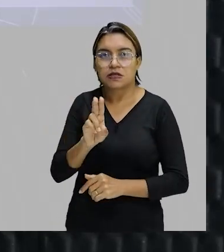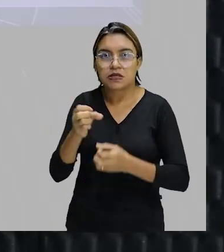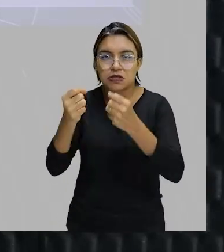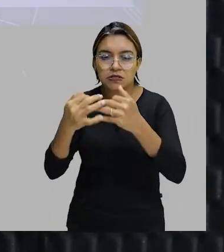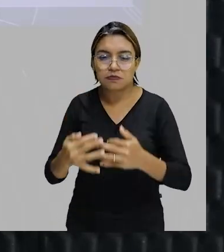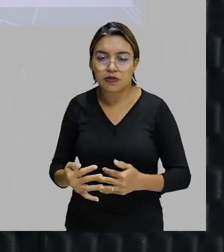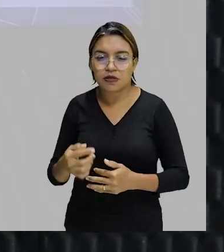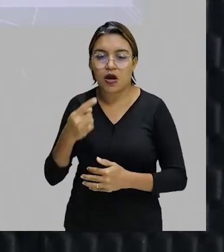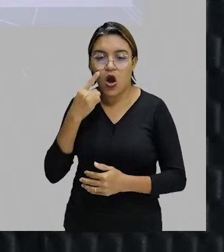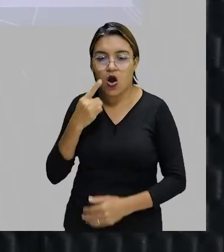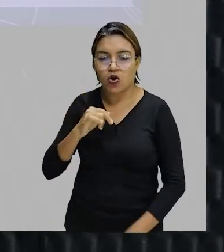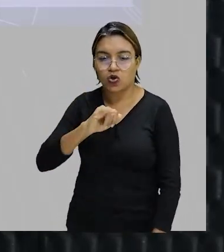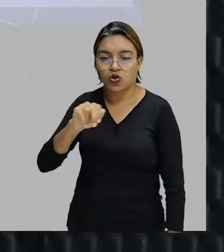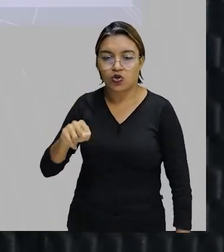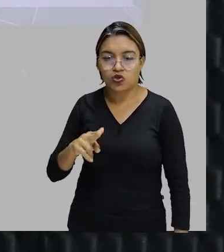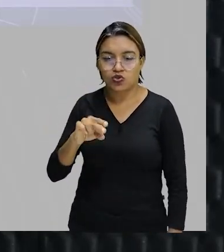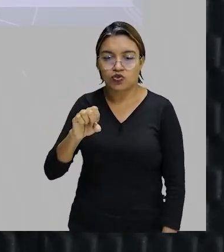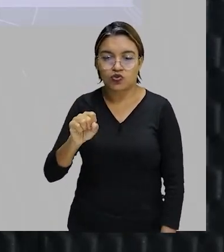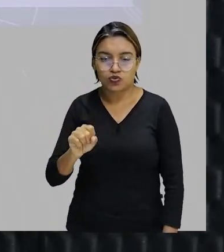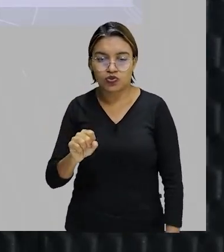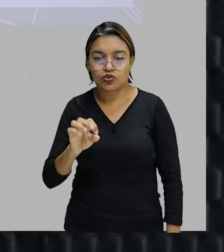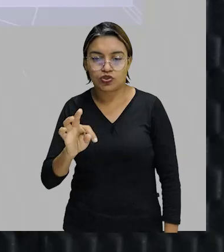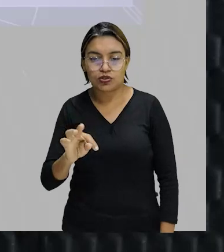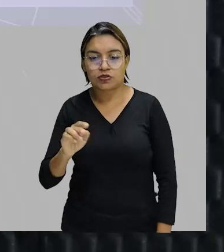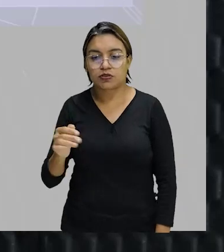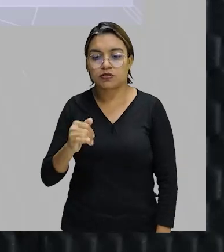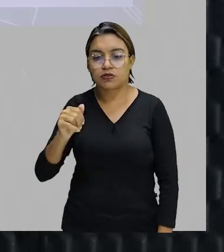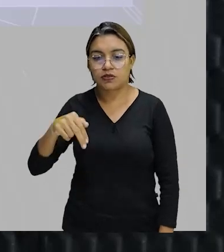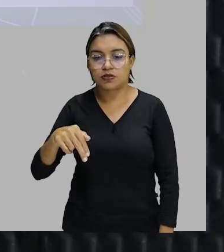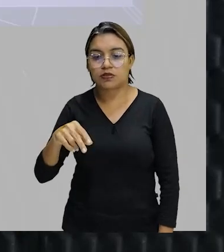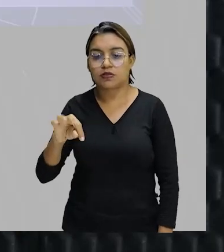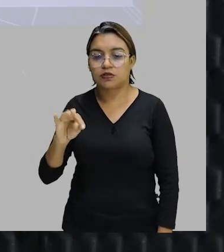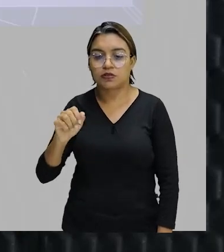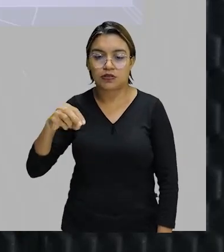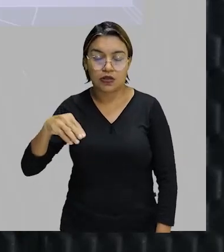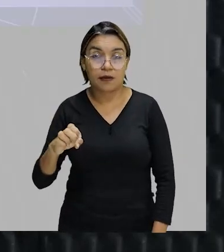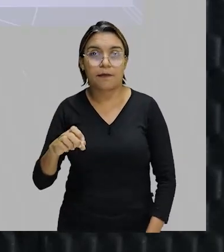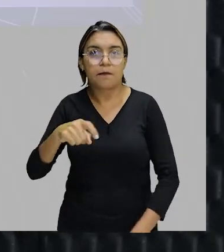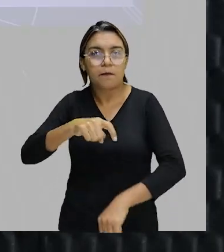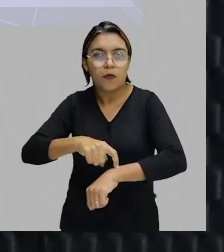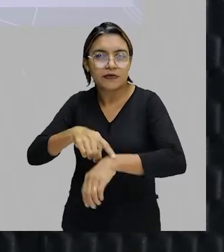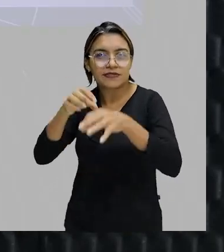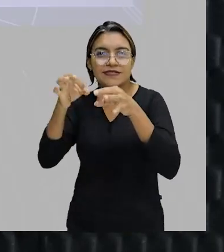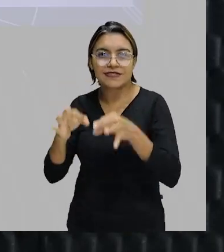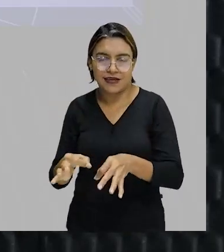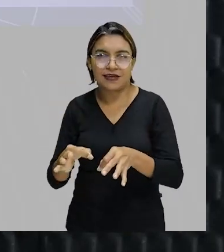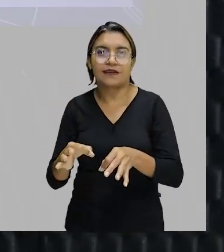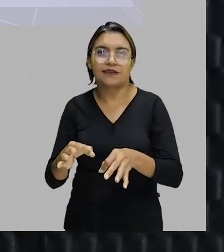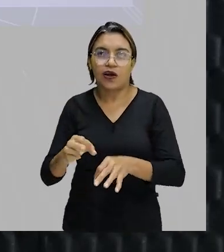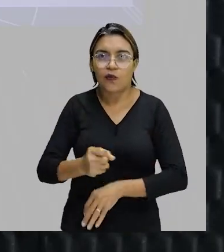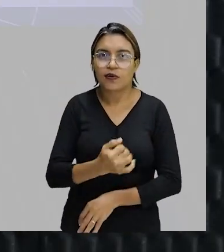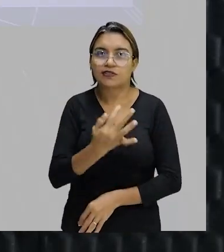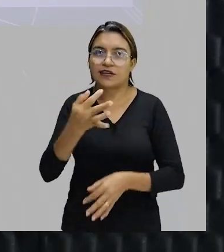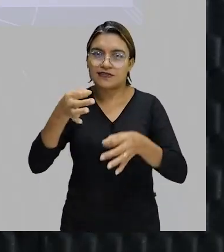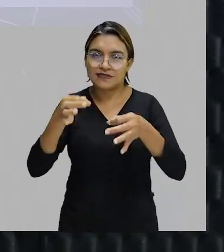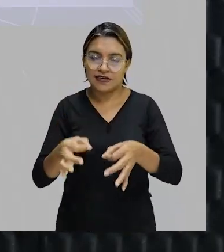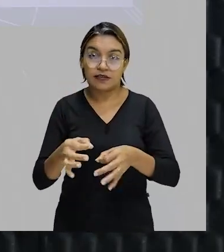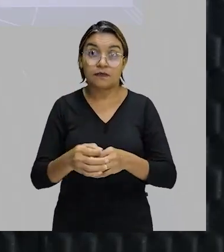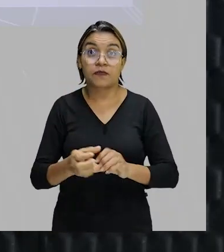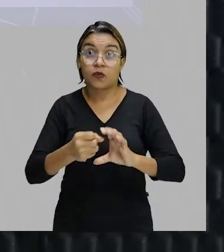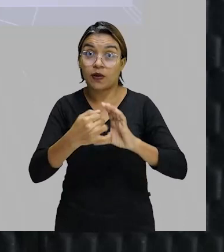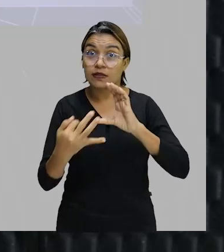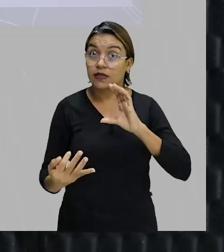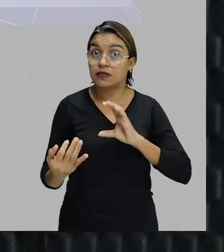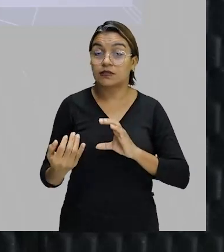é o just in time, que significa no momento certo, ou seja, a produção no momento certo, na quantidade exata. Uma